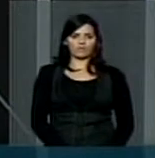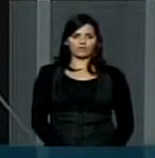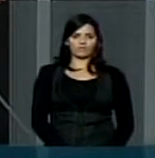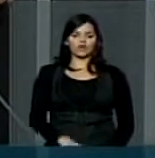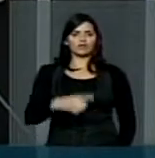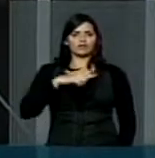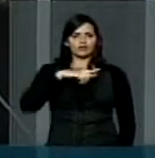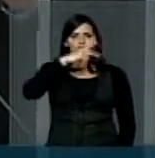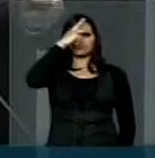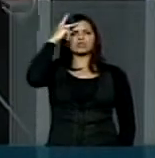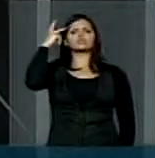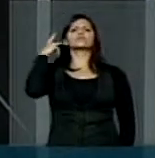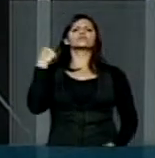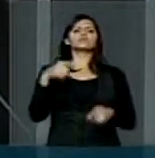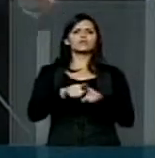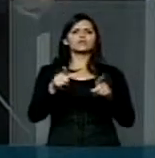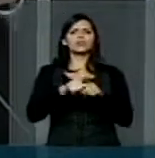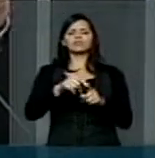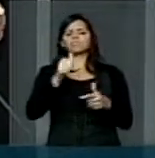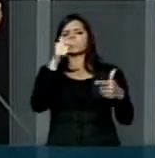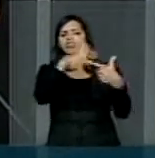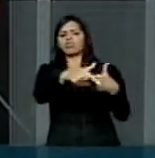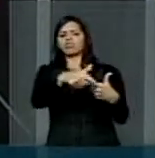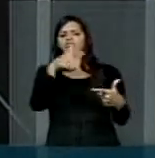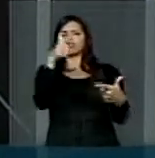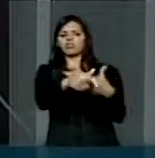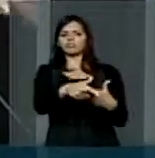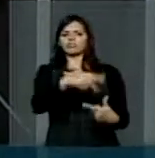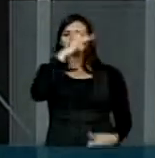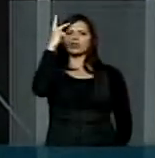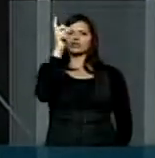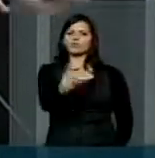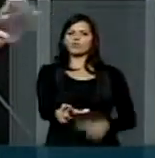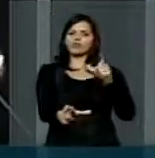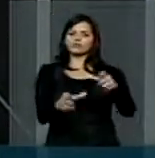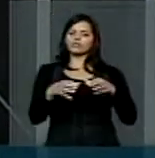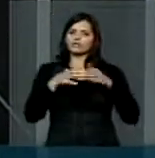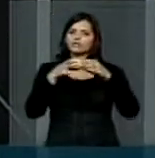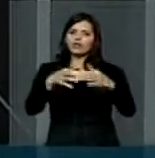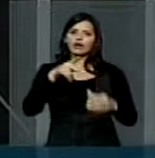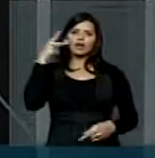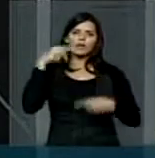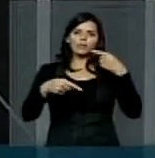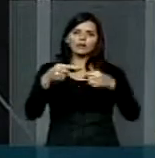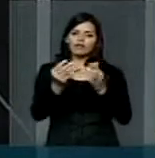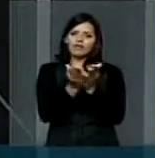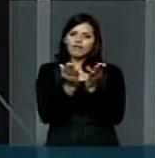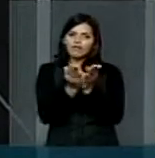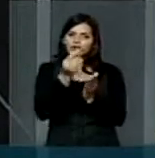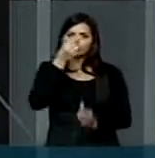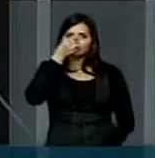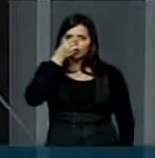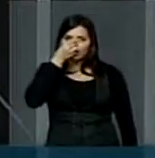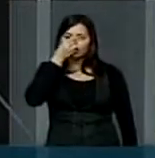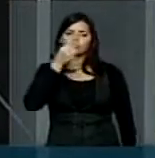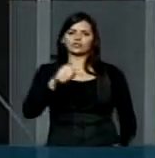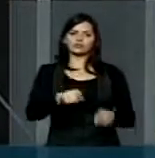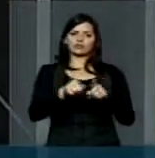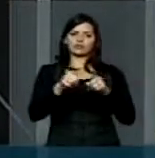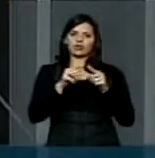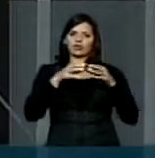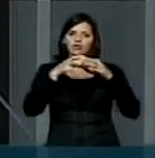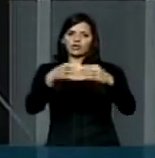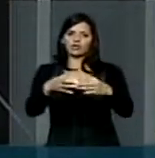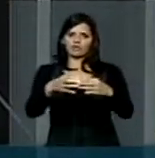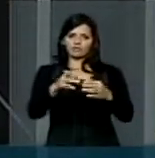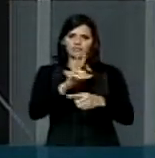desqualificar, sobretudo, os membros da Frente Parlamentar Evangélica, os membros da bancada